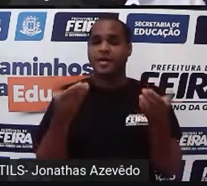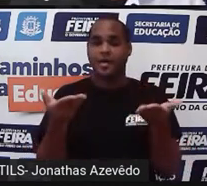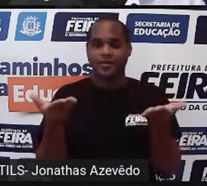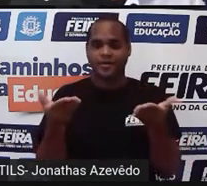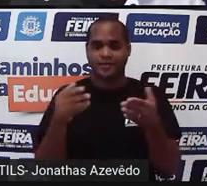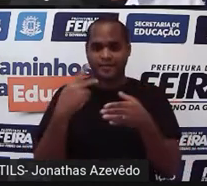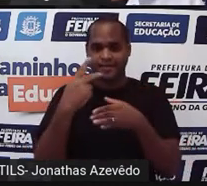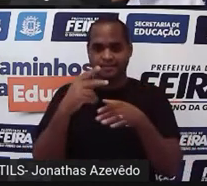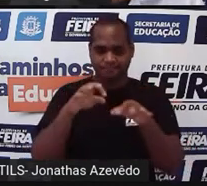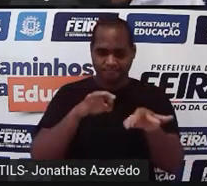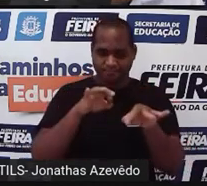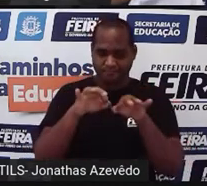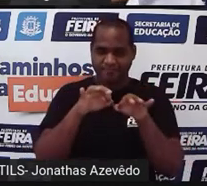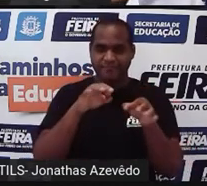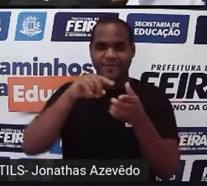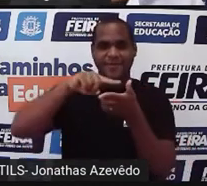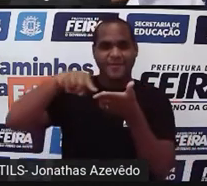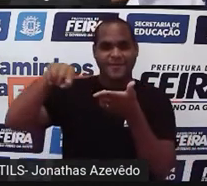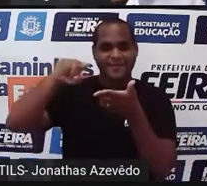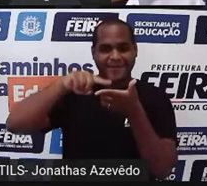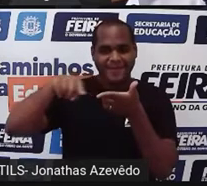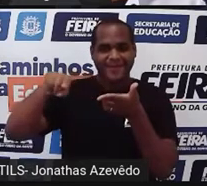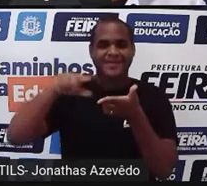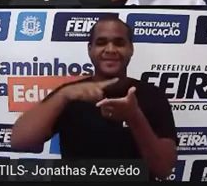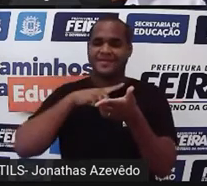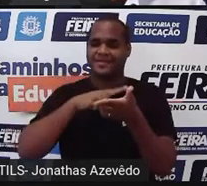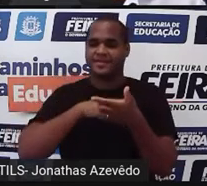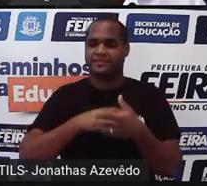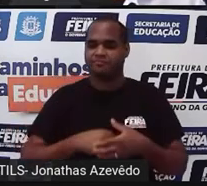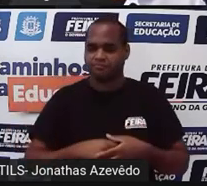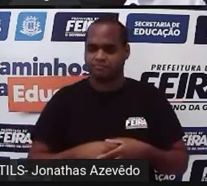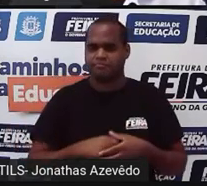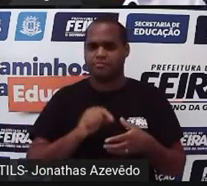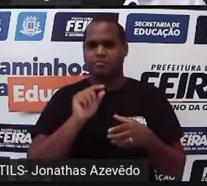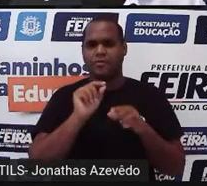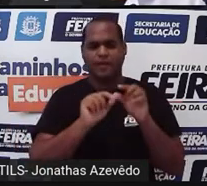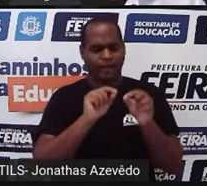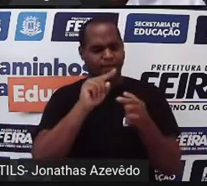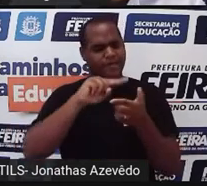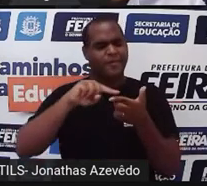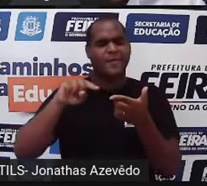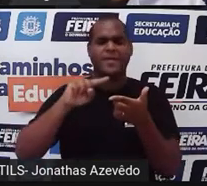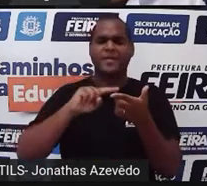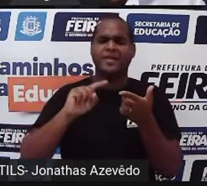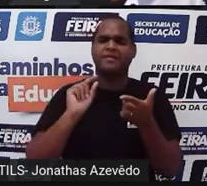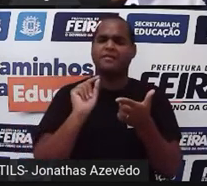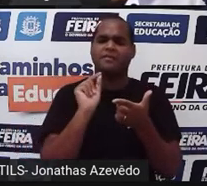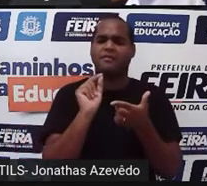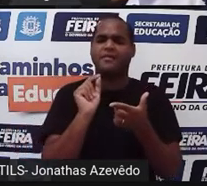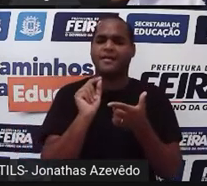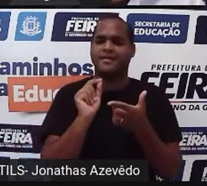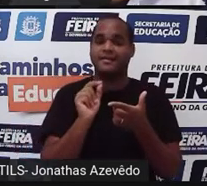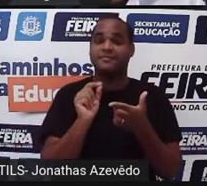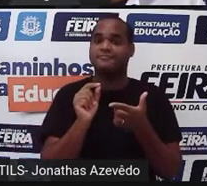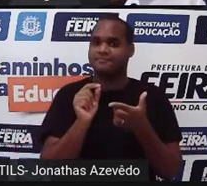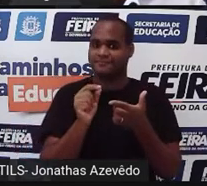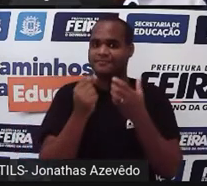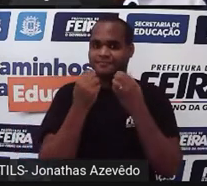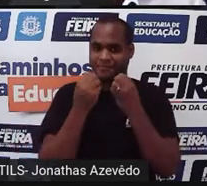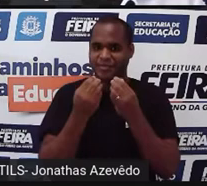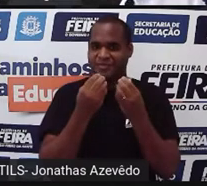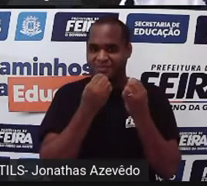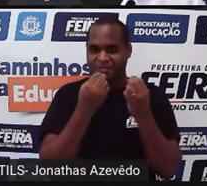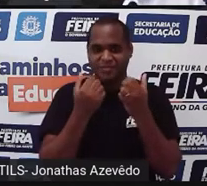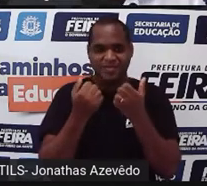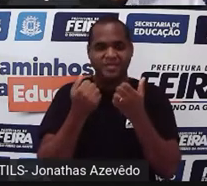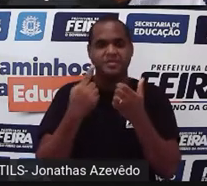resolver um probleminha, né? E que probleminha será esse? Bom, né? E